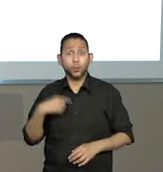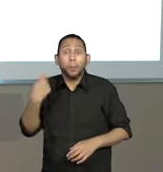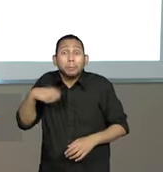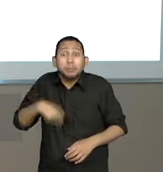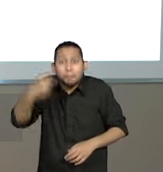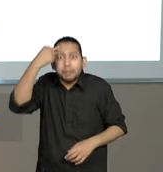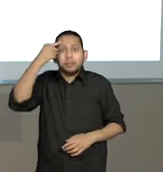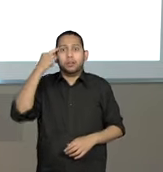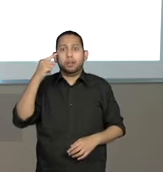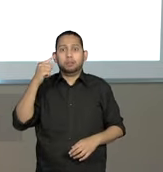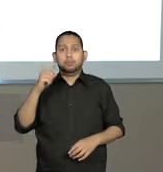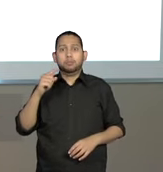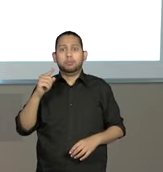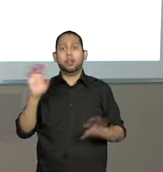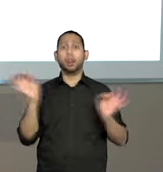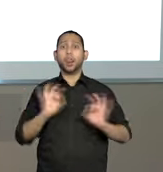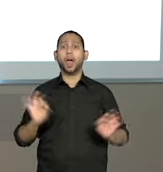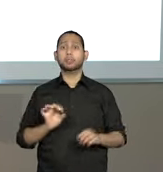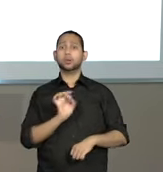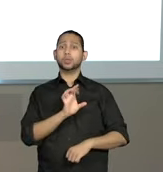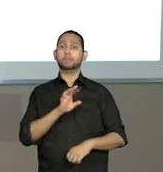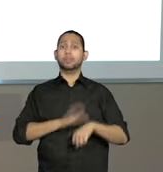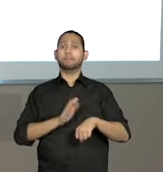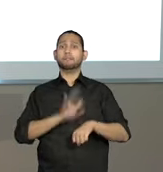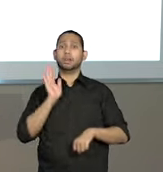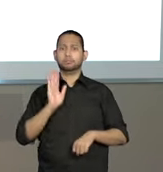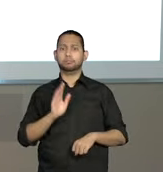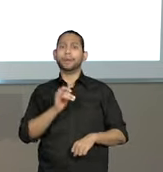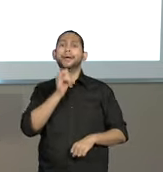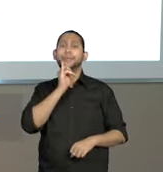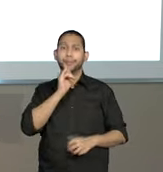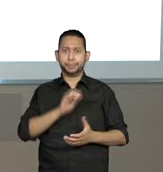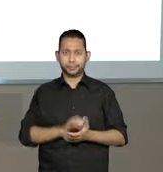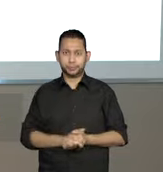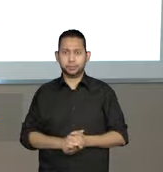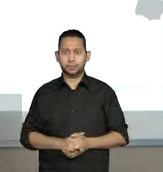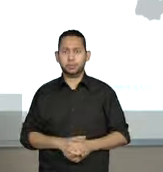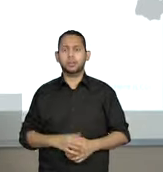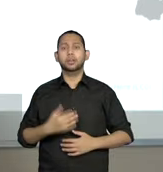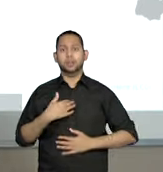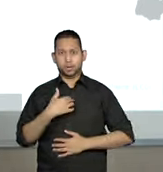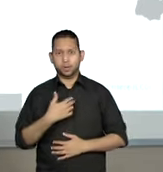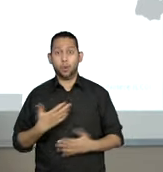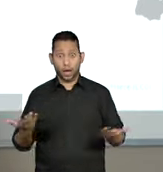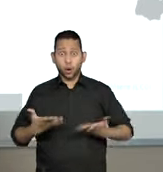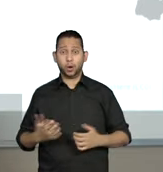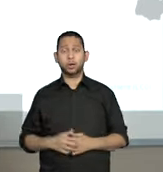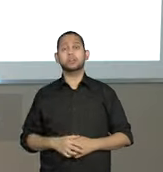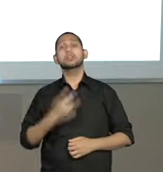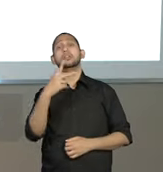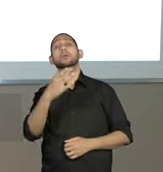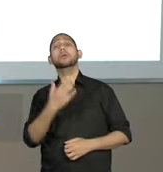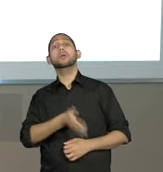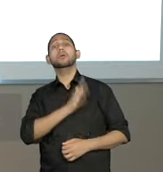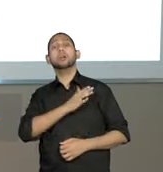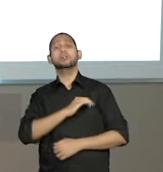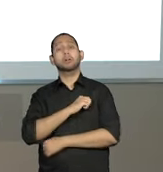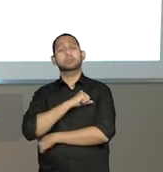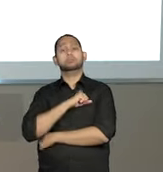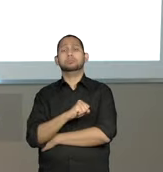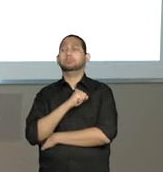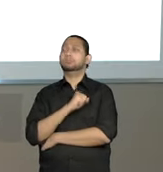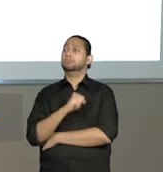funcione. Vou dar um exemplo prático. Meu coração está batendo a todo momento. Eu não